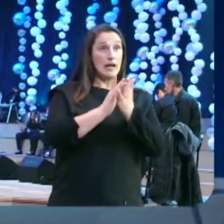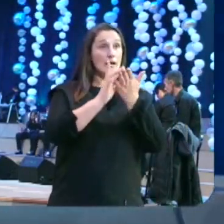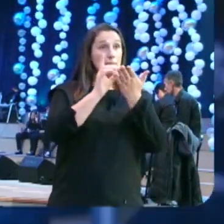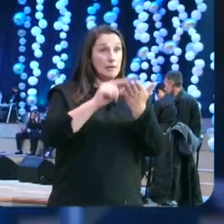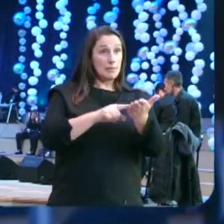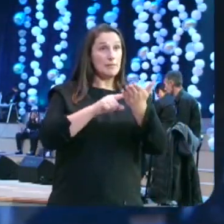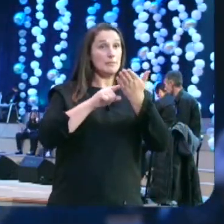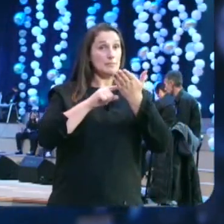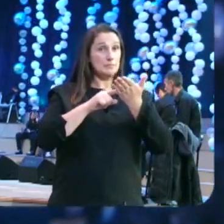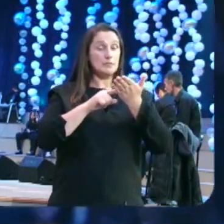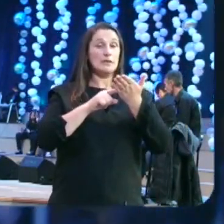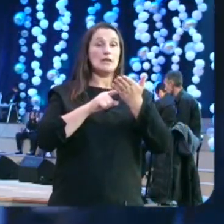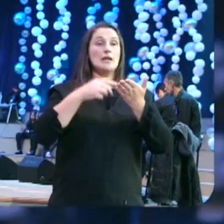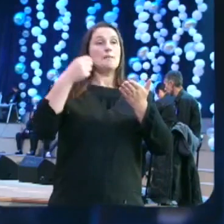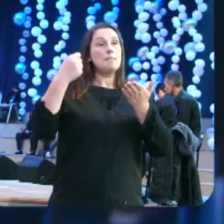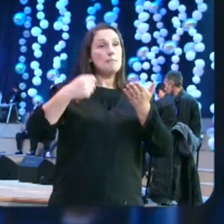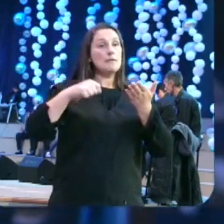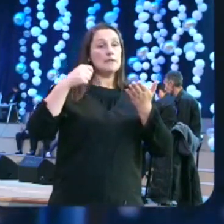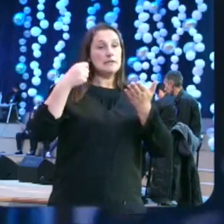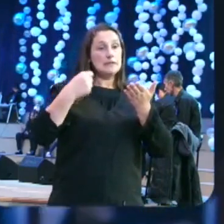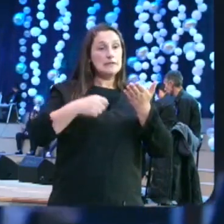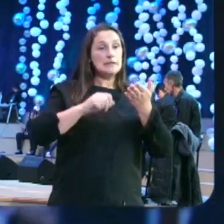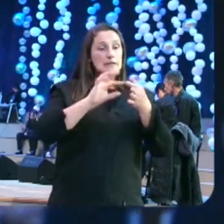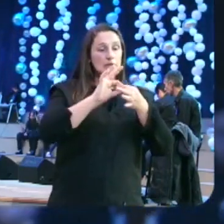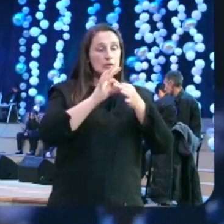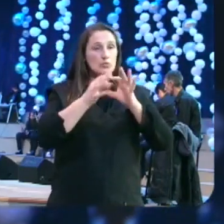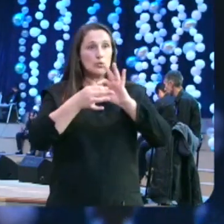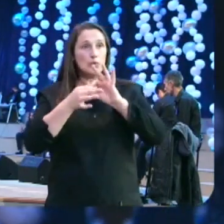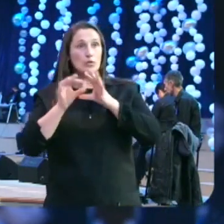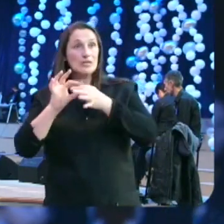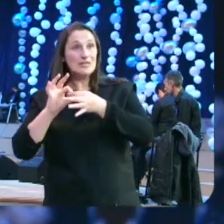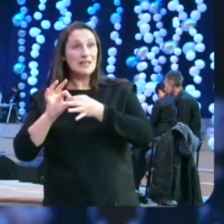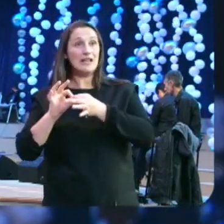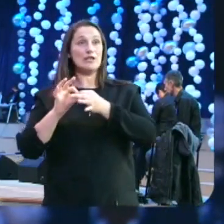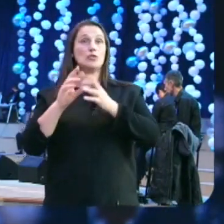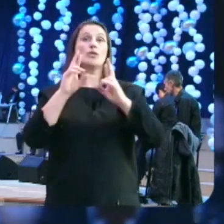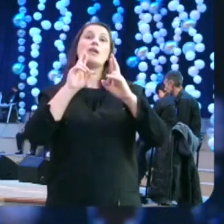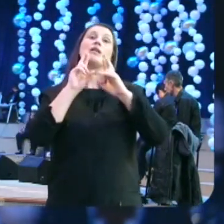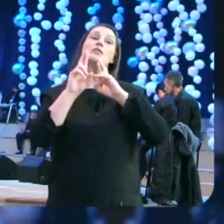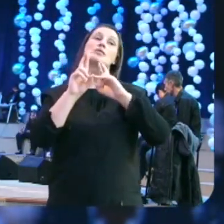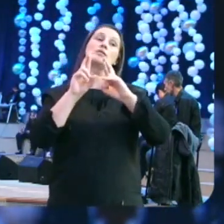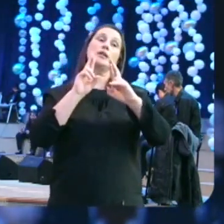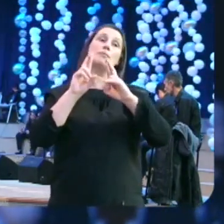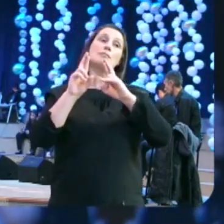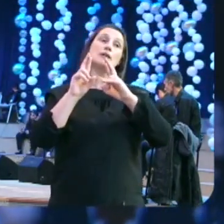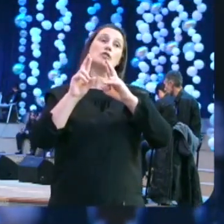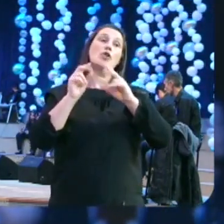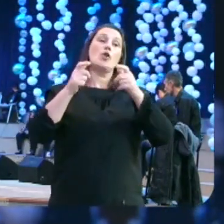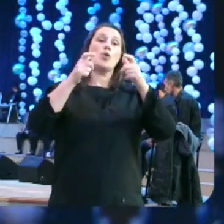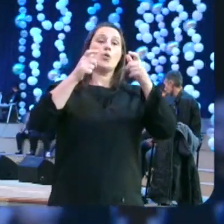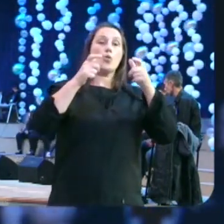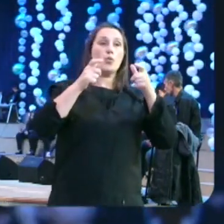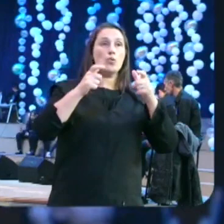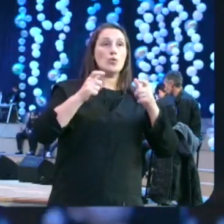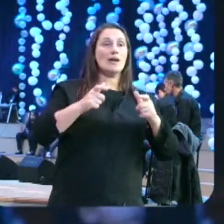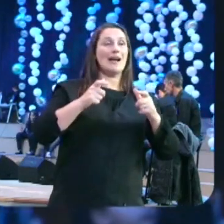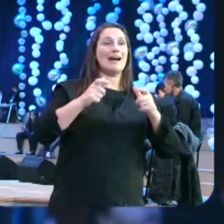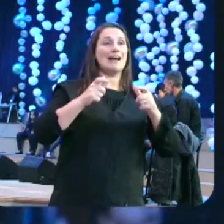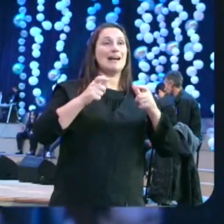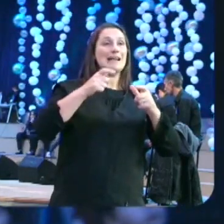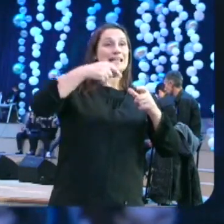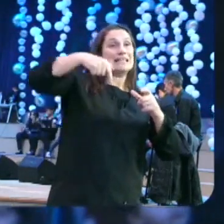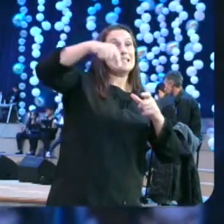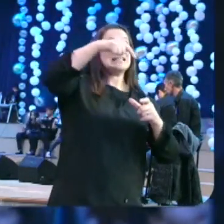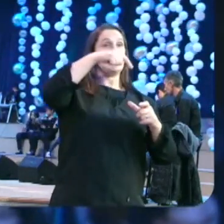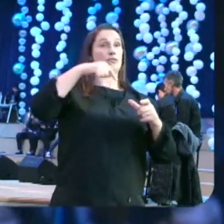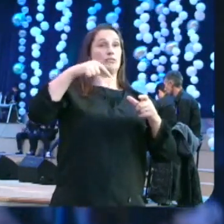precisa existir, no contexto dos nossos relacionamentos, um lugar sagrado, onde a